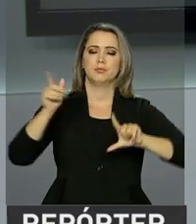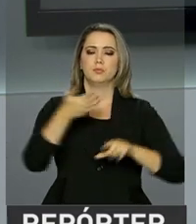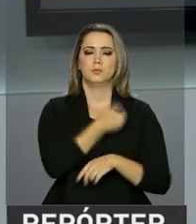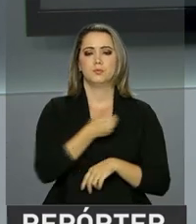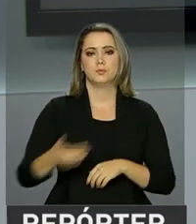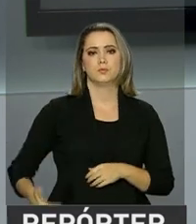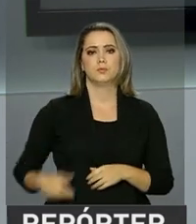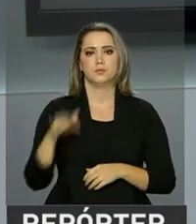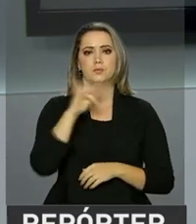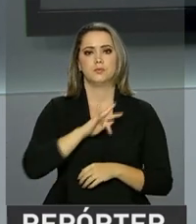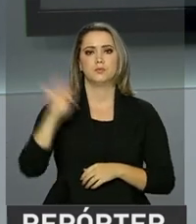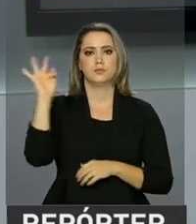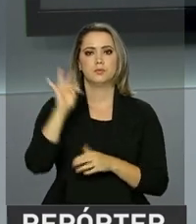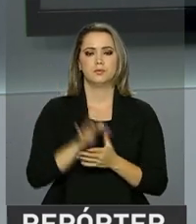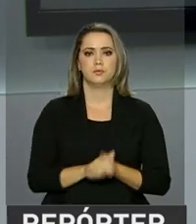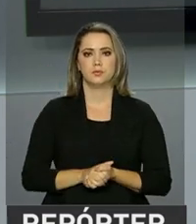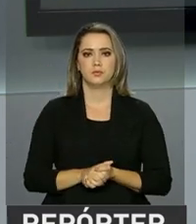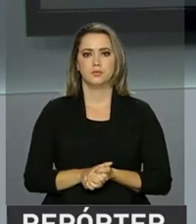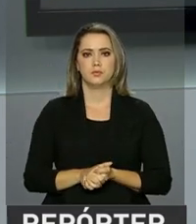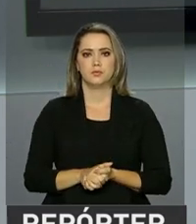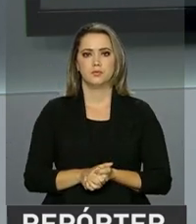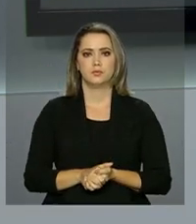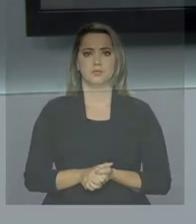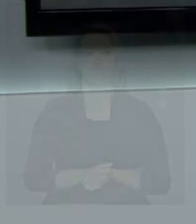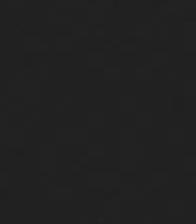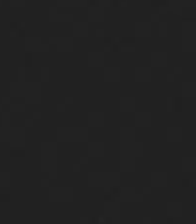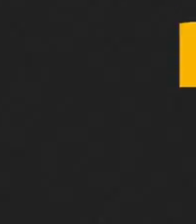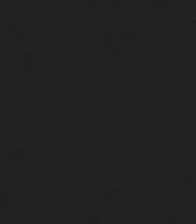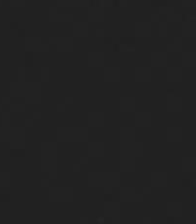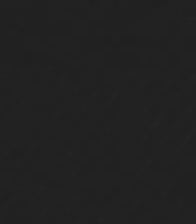NBR a TV do Governo Federal